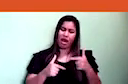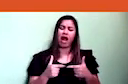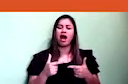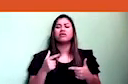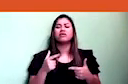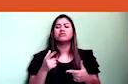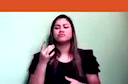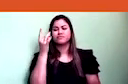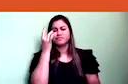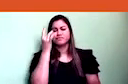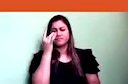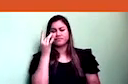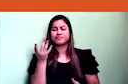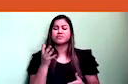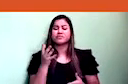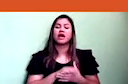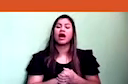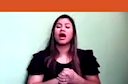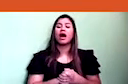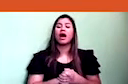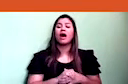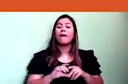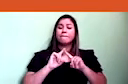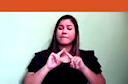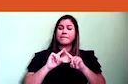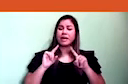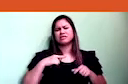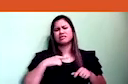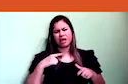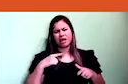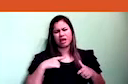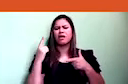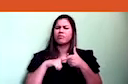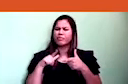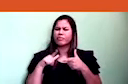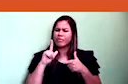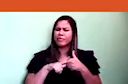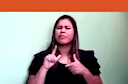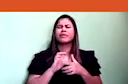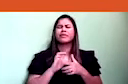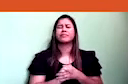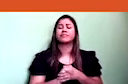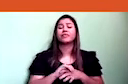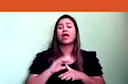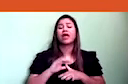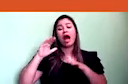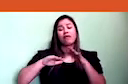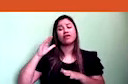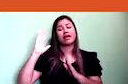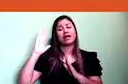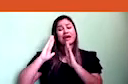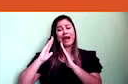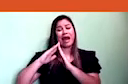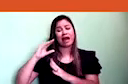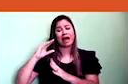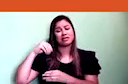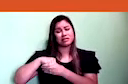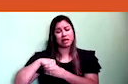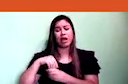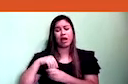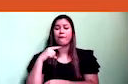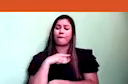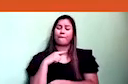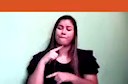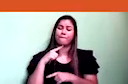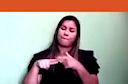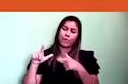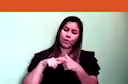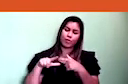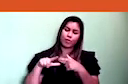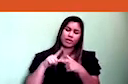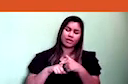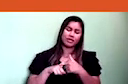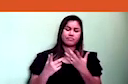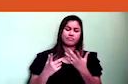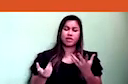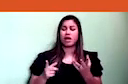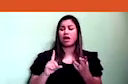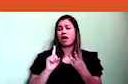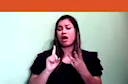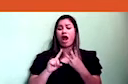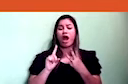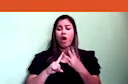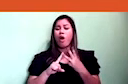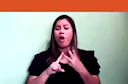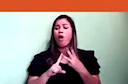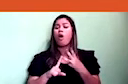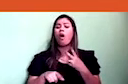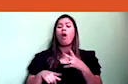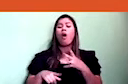né? A questão dos problemas em casa, né? Ou mesmo pessoas que parecem que no dia a dia, com os seus